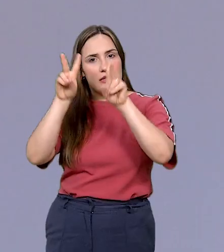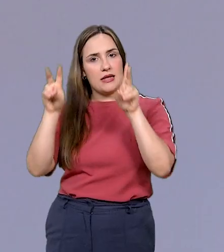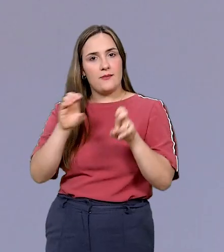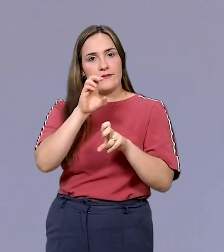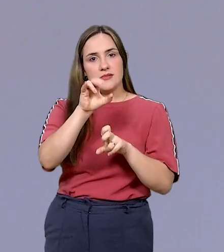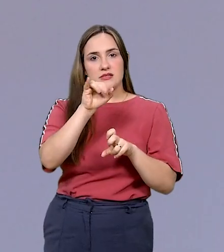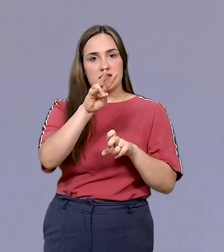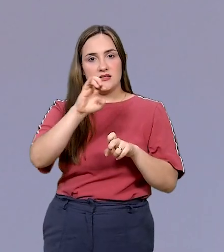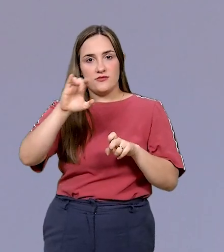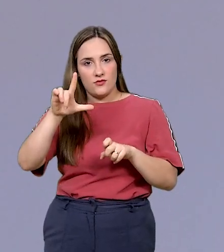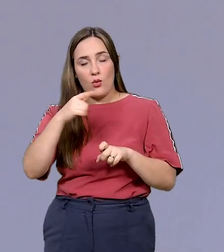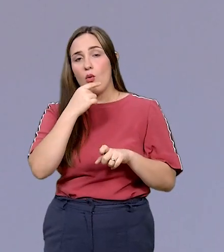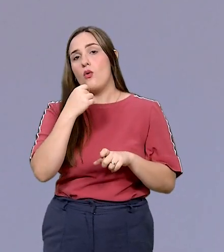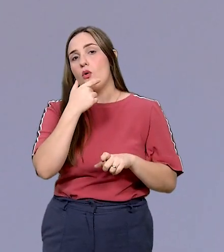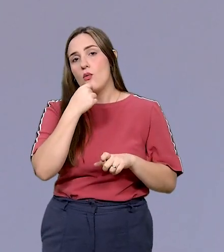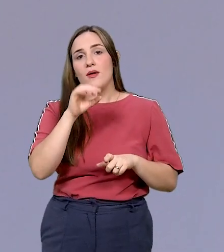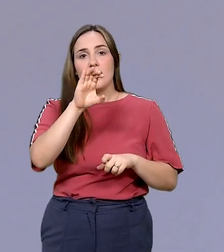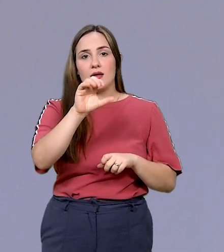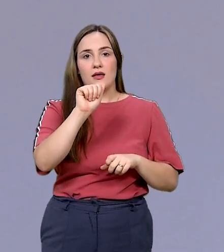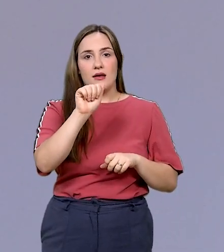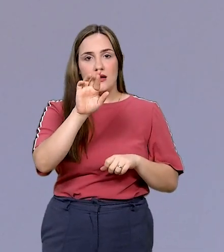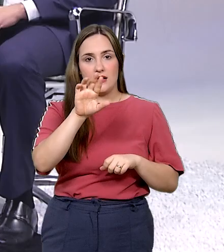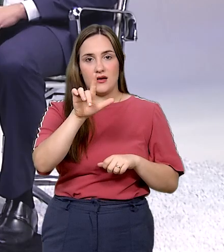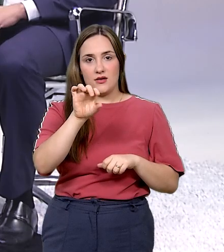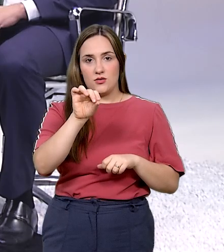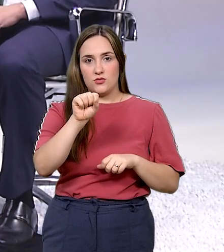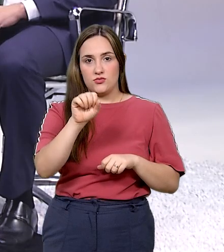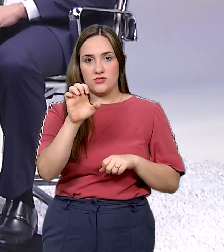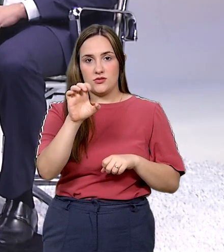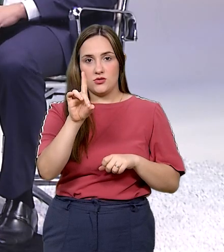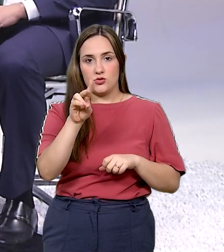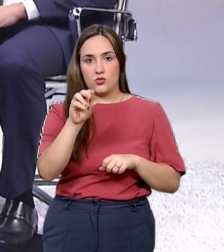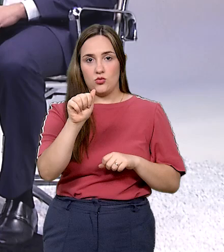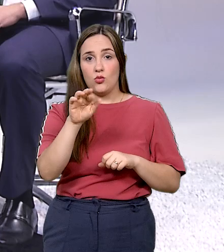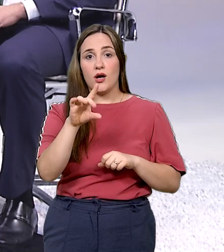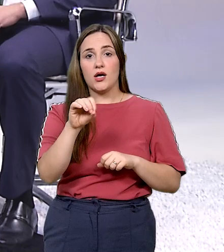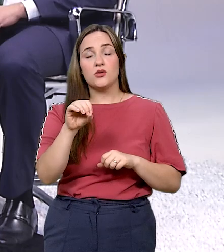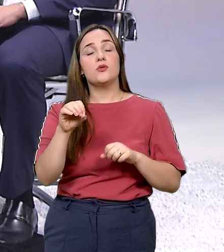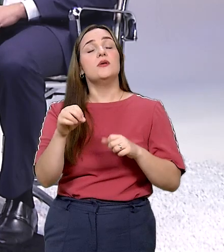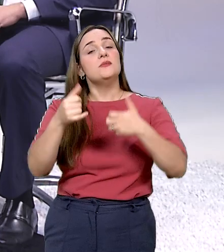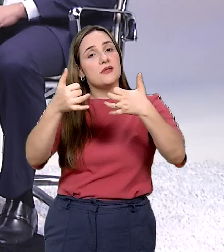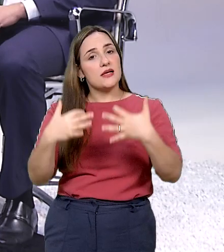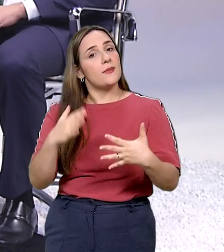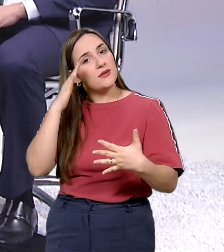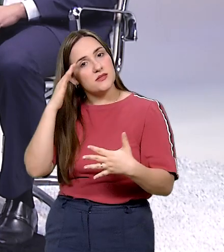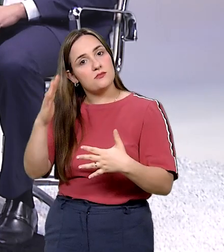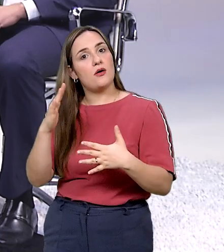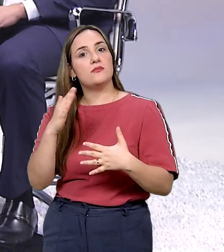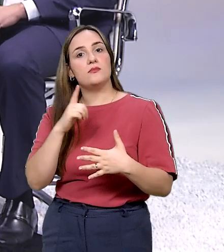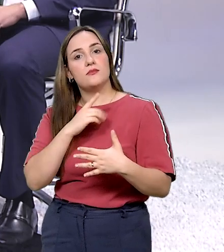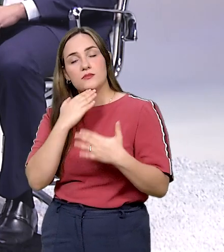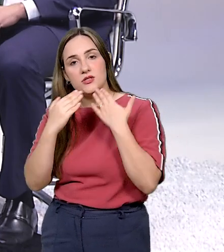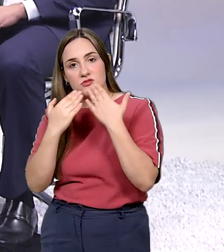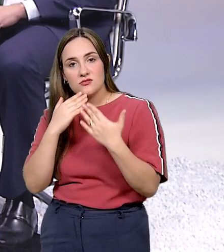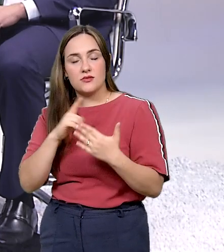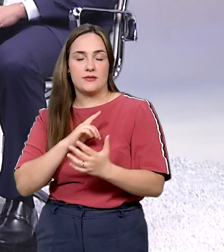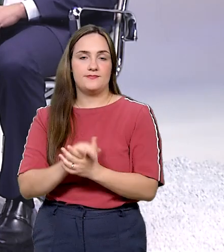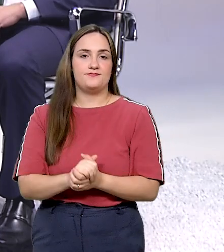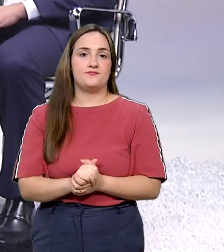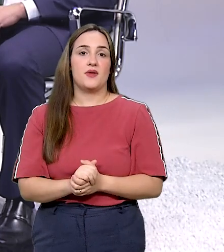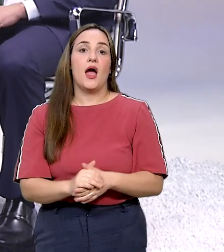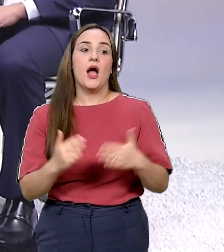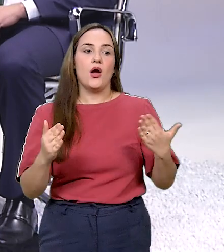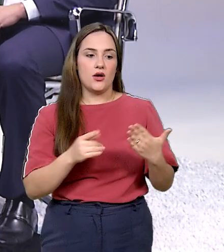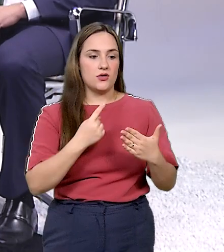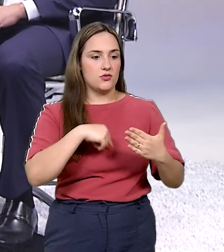o defensor público Carlos Eduardo Oliveira de Souza, para falar sobre as principais demandas nesta área. Este ano, além dos